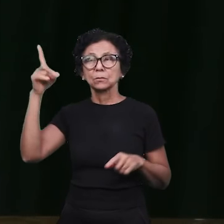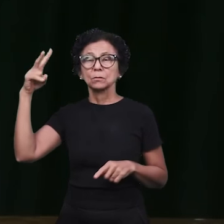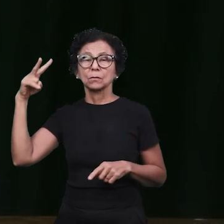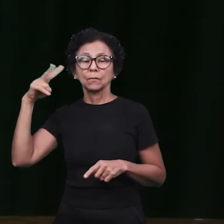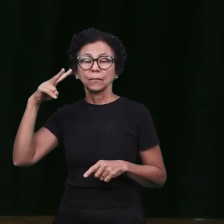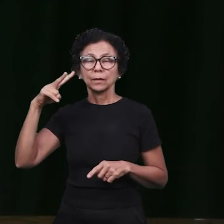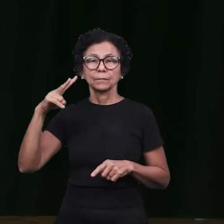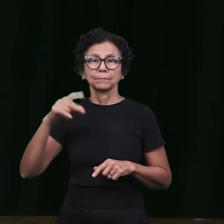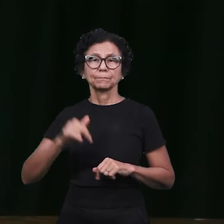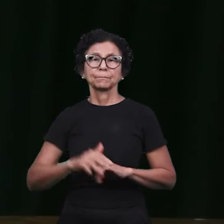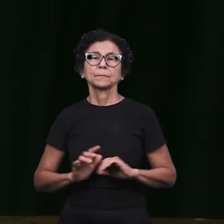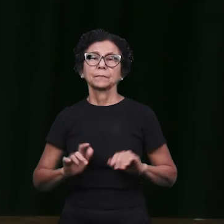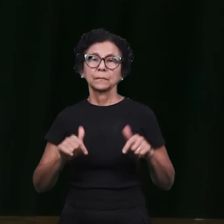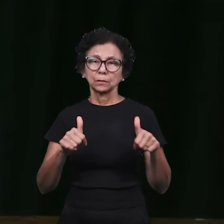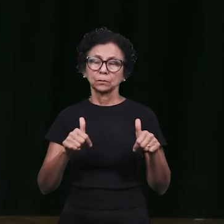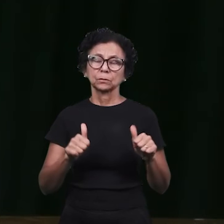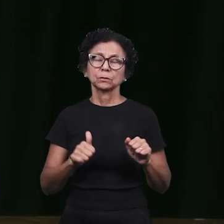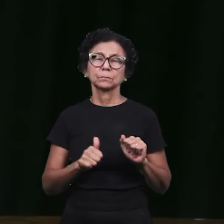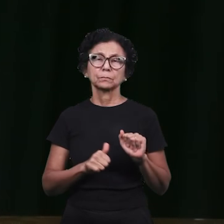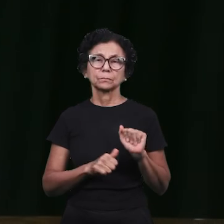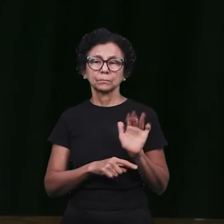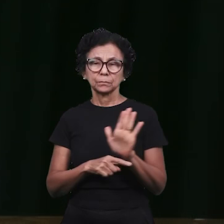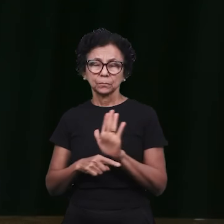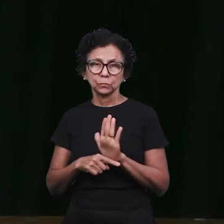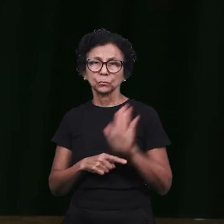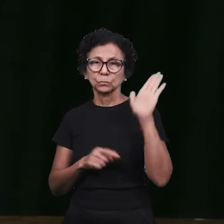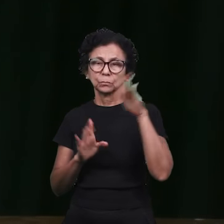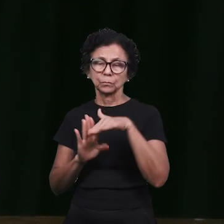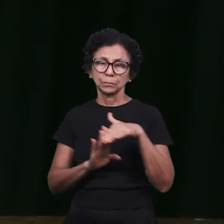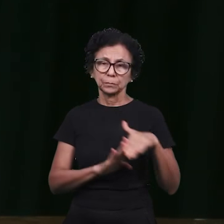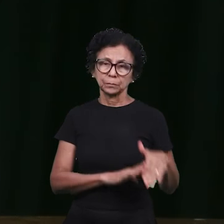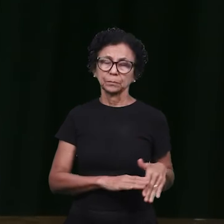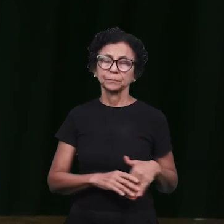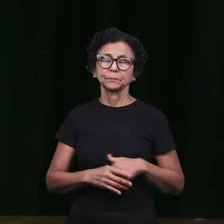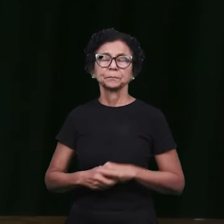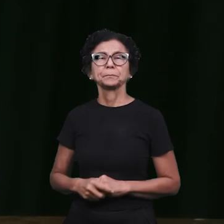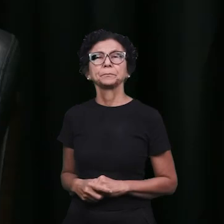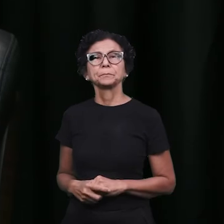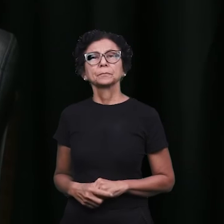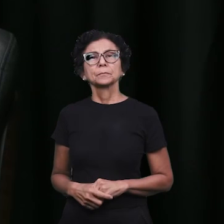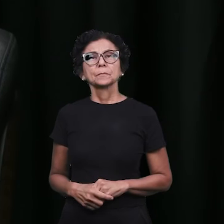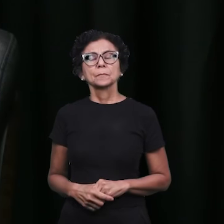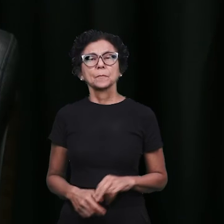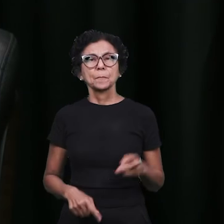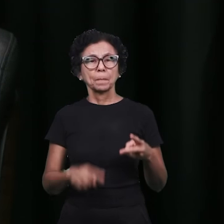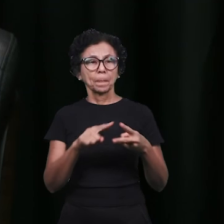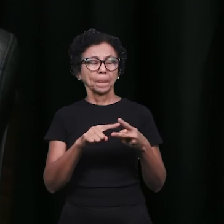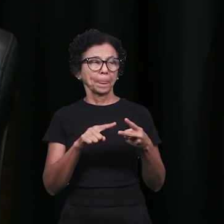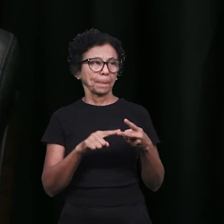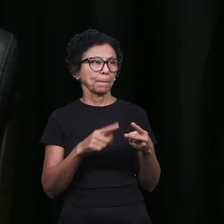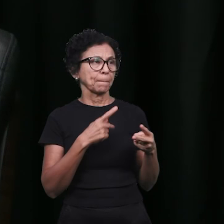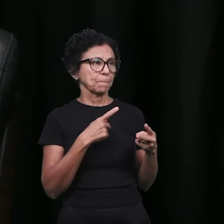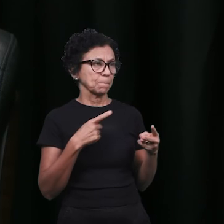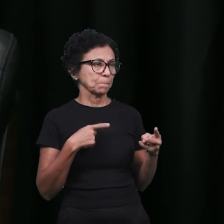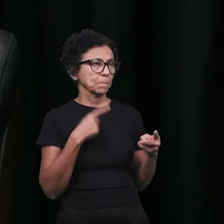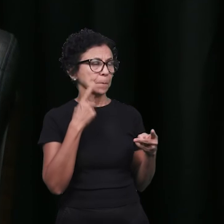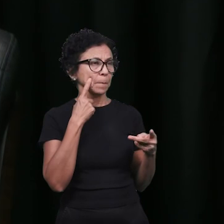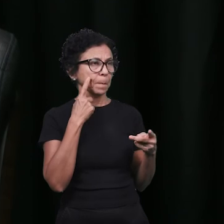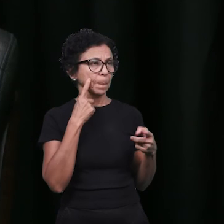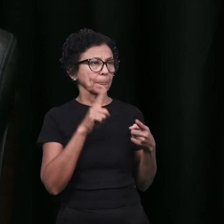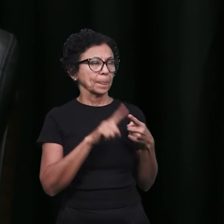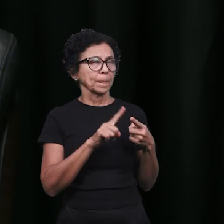igreja, há uma ação maravilhosa do Espírito Santo na nossa vida. Agora eu queria só abordar 2 aspectos aqui, pastor Luiz.